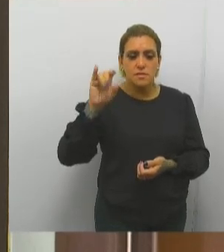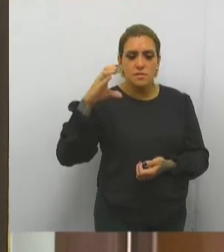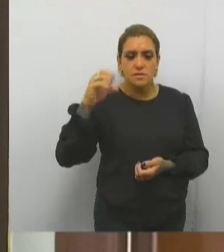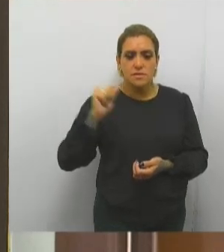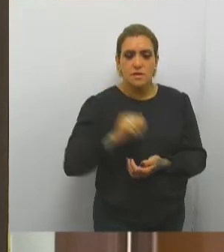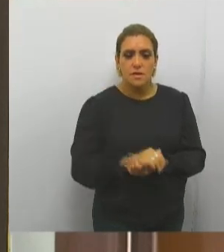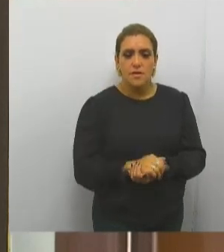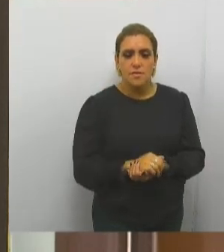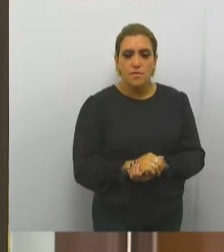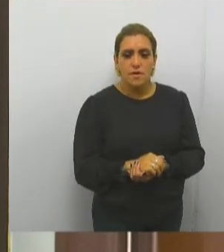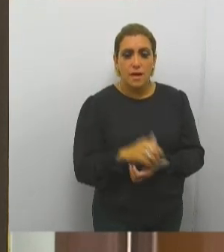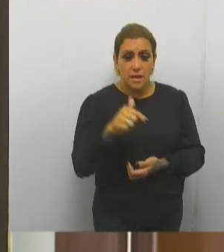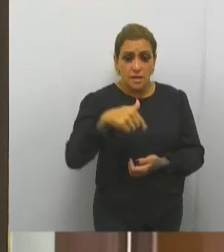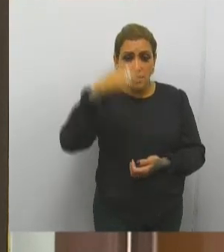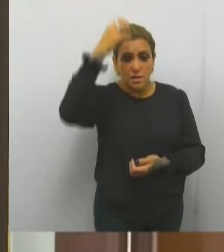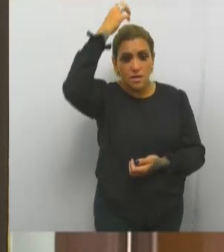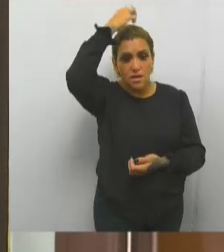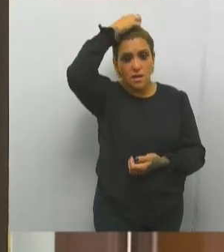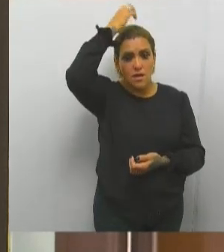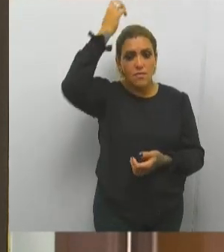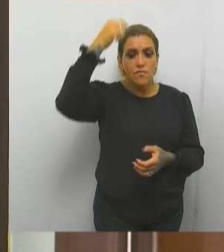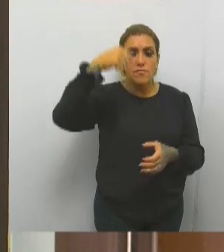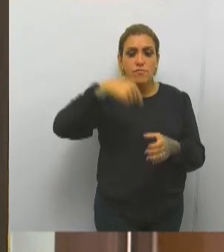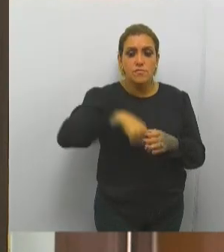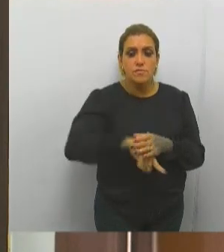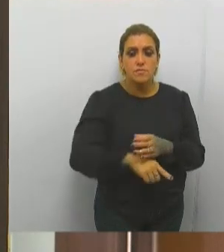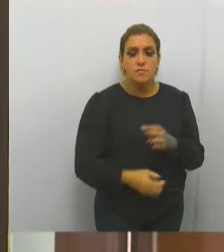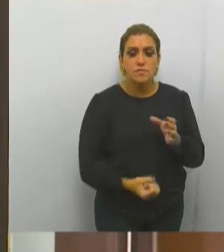delegacia foi fundada em